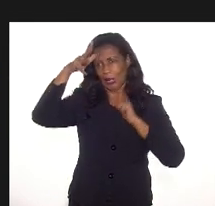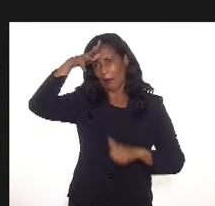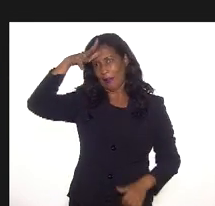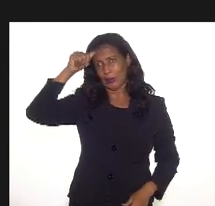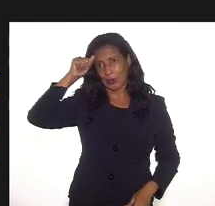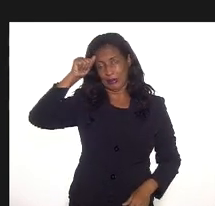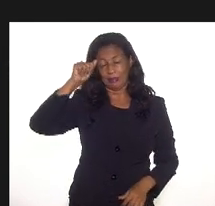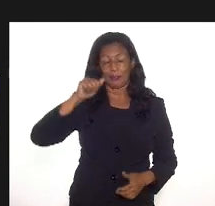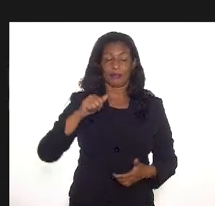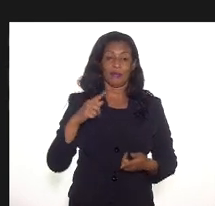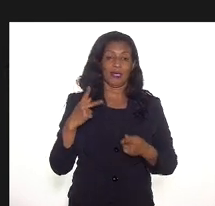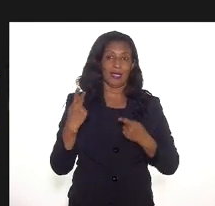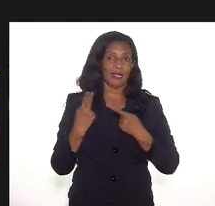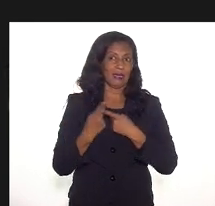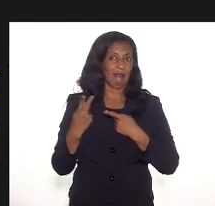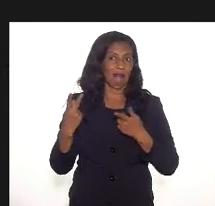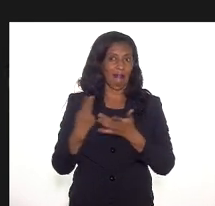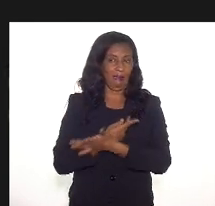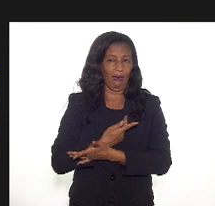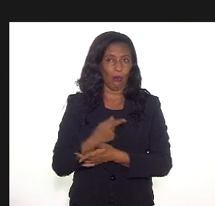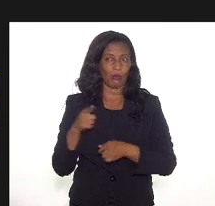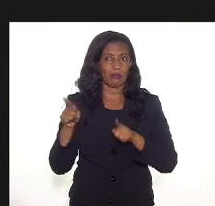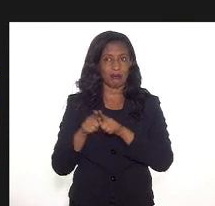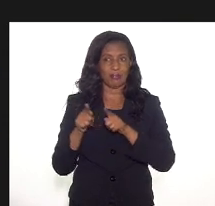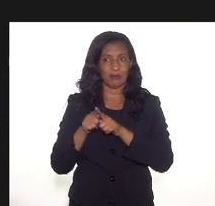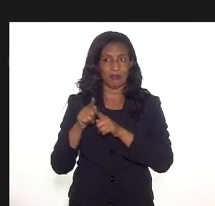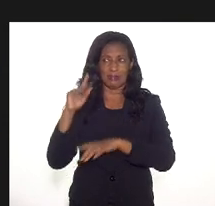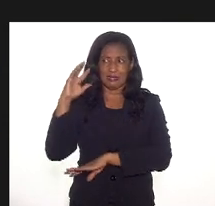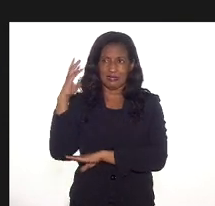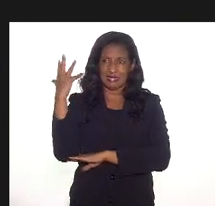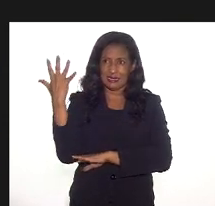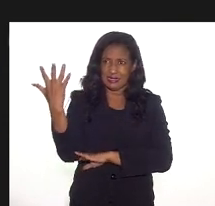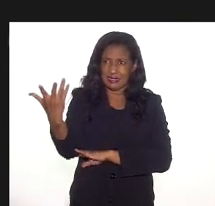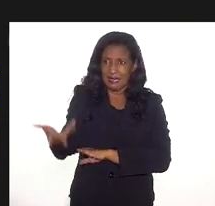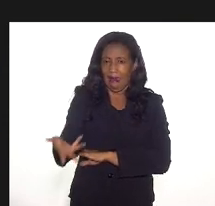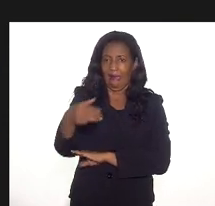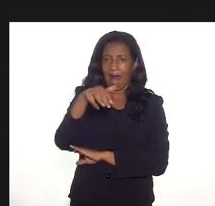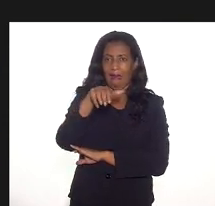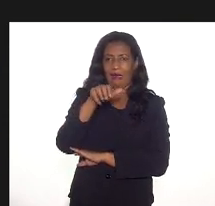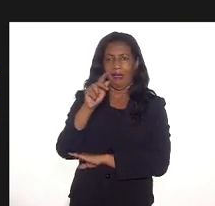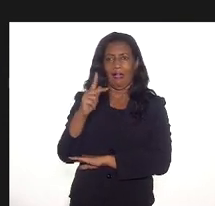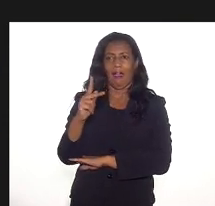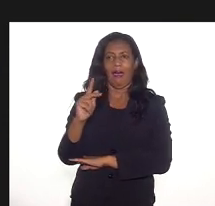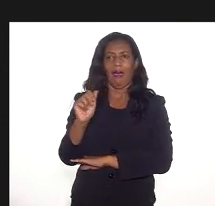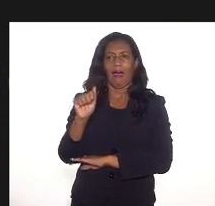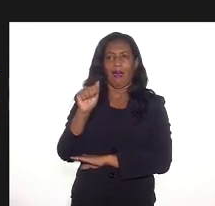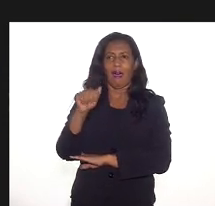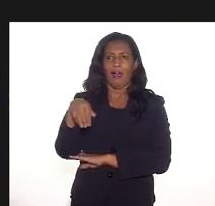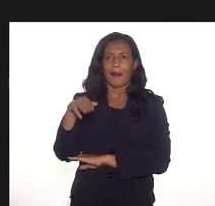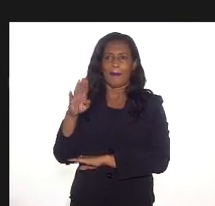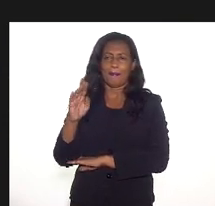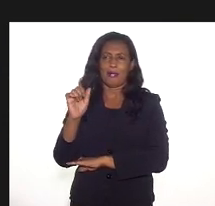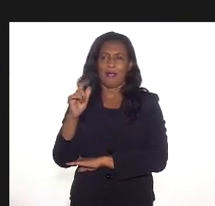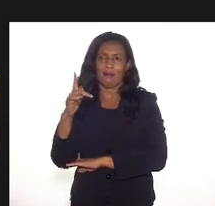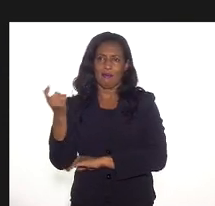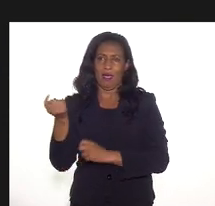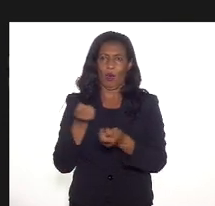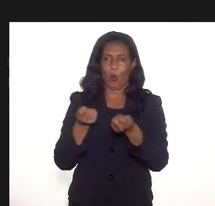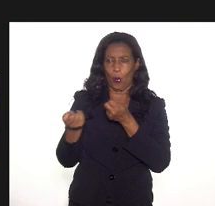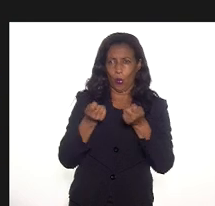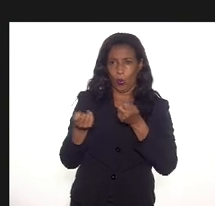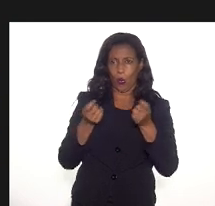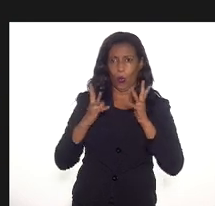um grande desequilíbrio ambiental, social, econômico e